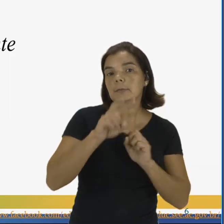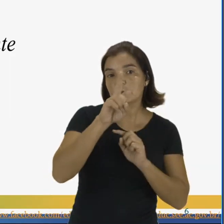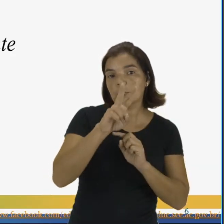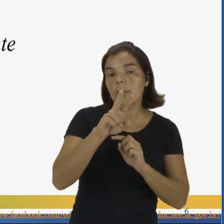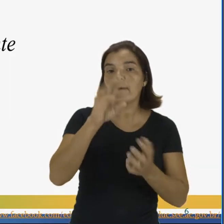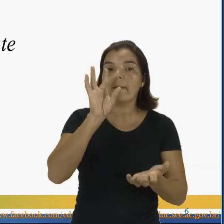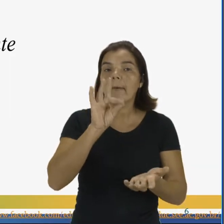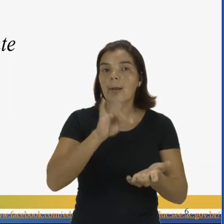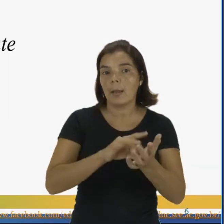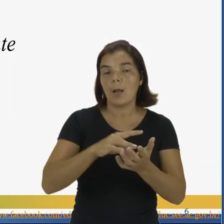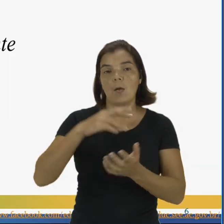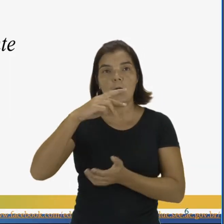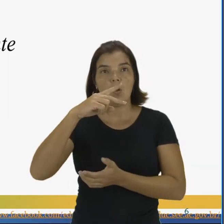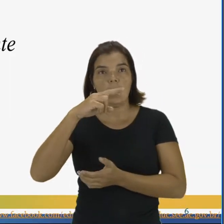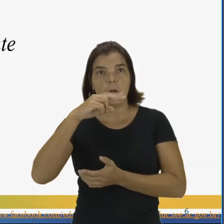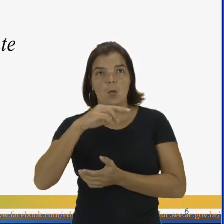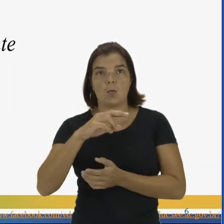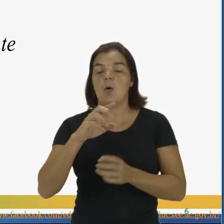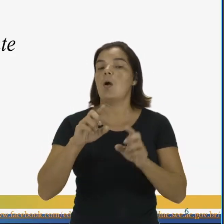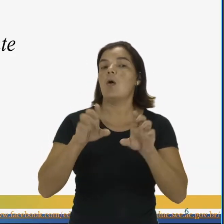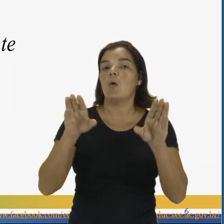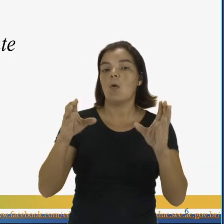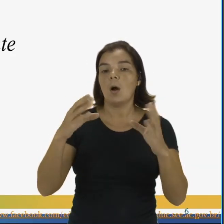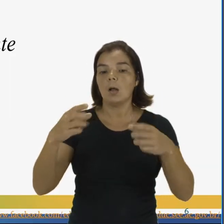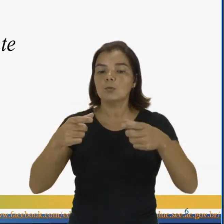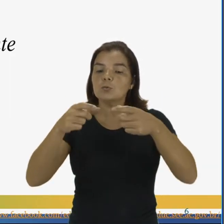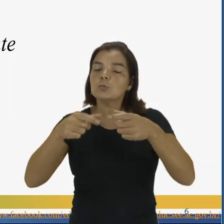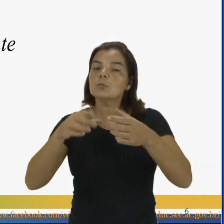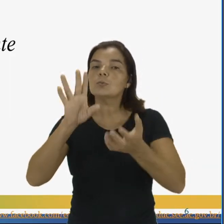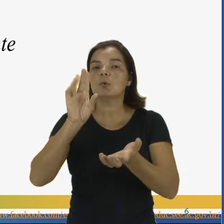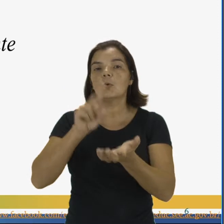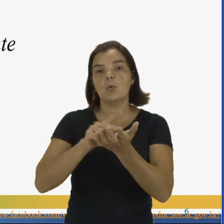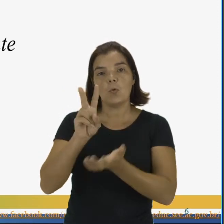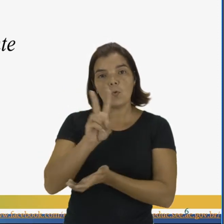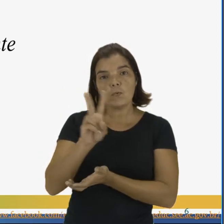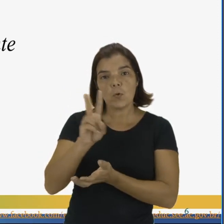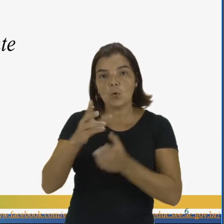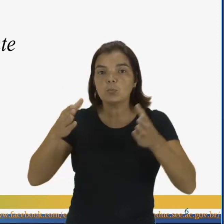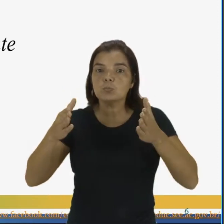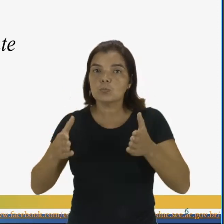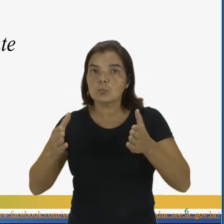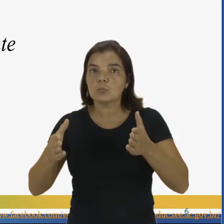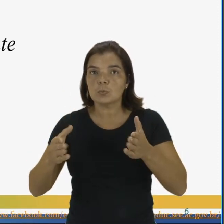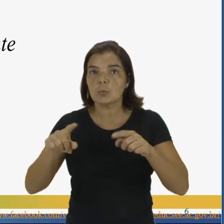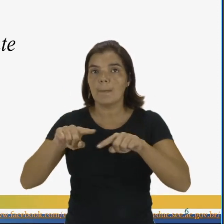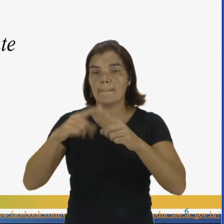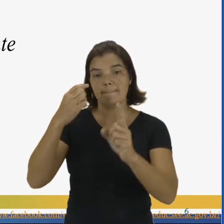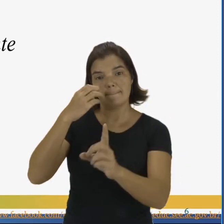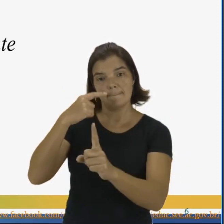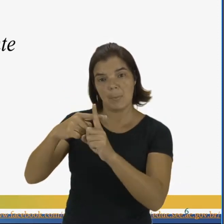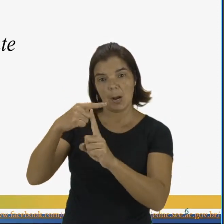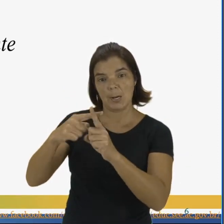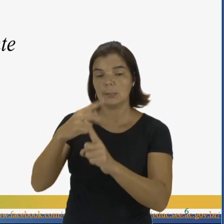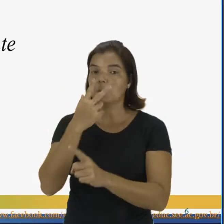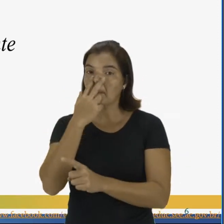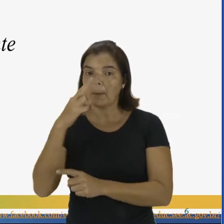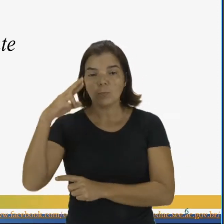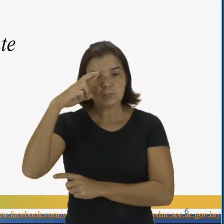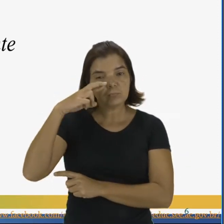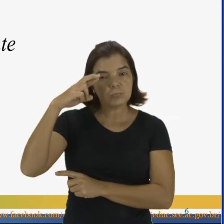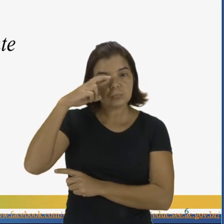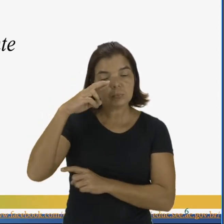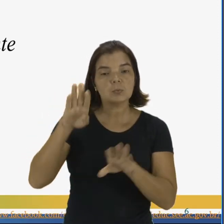do recipiente, mais a dilatação aparente. E essa equação tem que ser combinada com aquela equação trabalhada